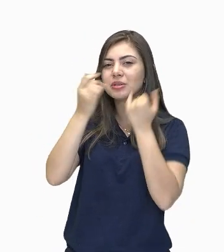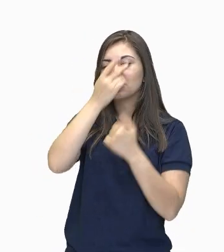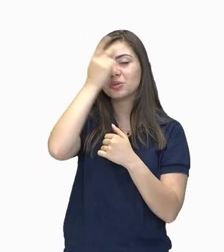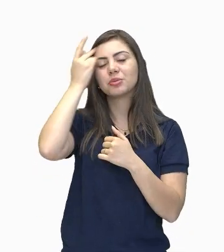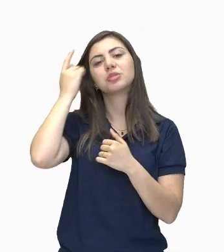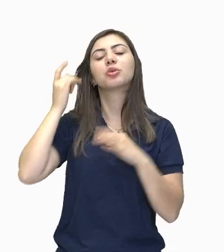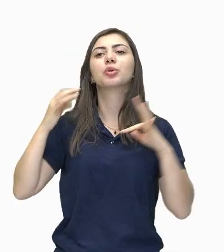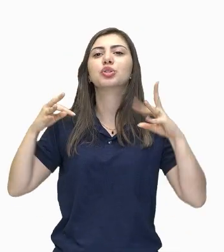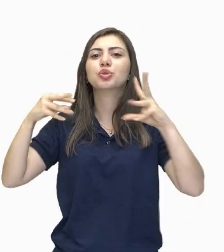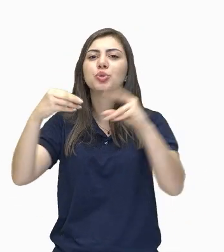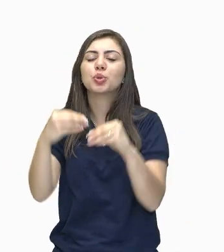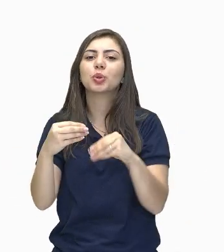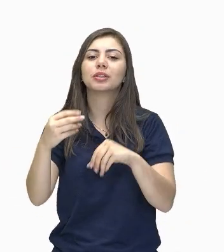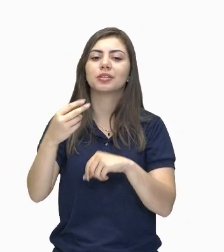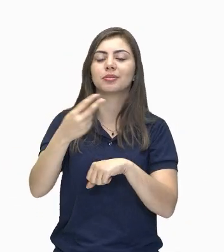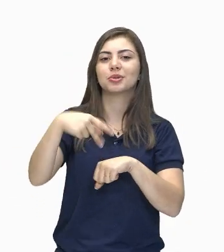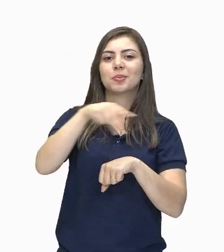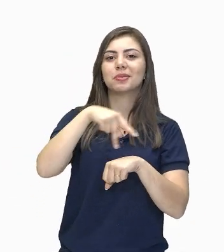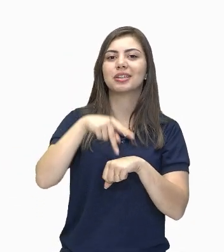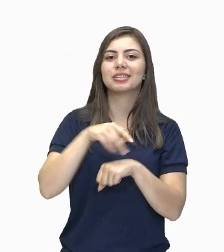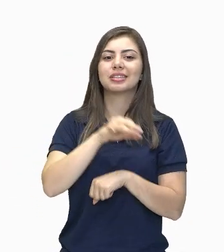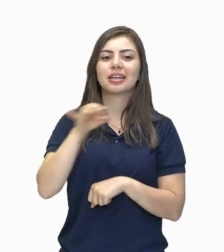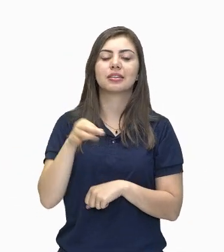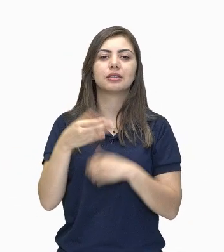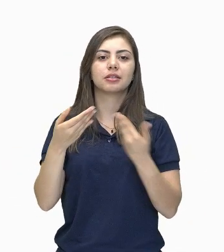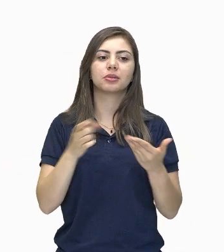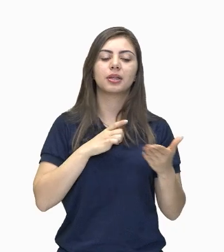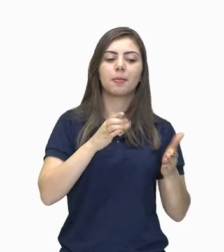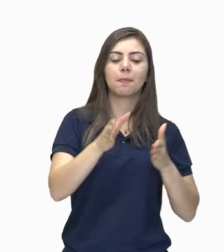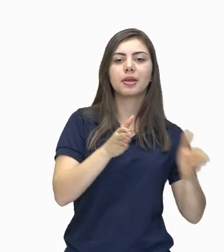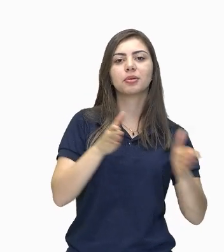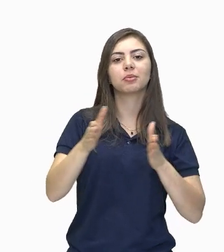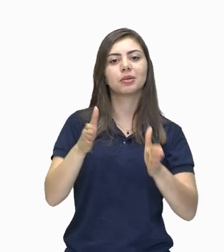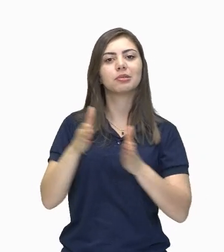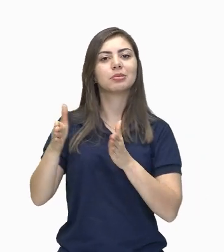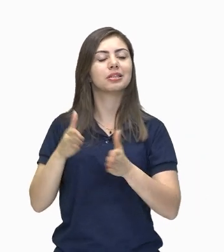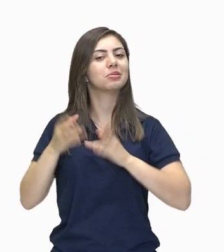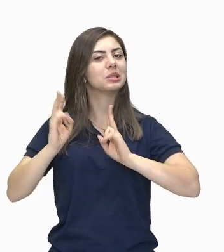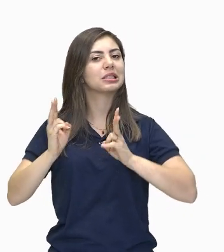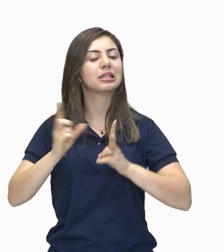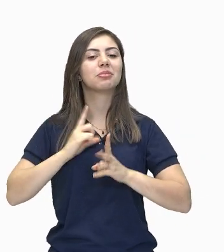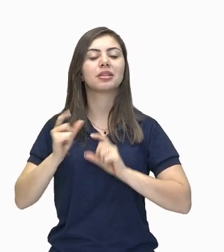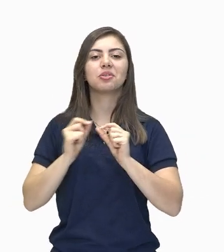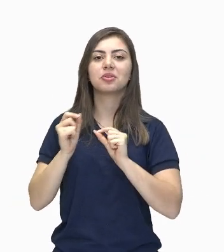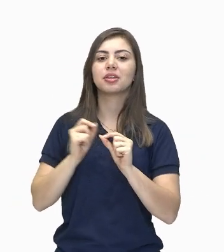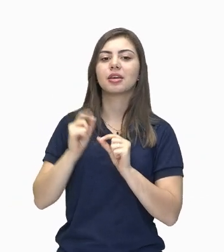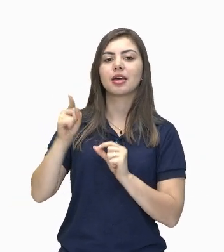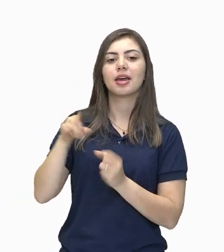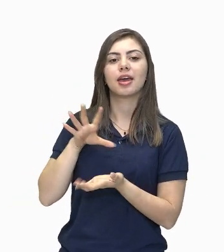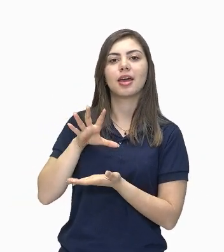país. O censo, né, ele é realizado de período em período e busca sempre, né,